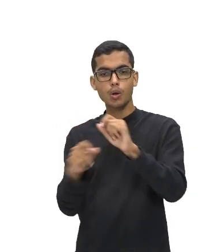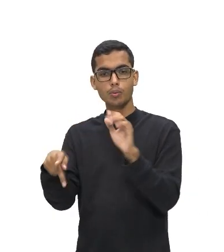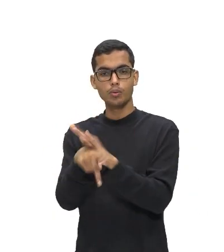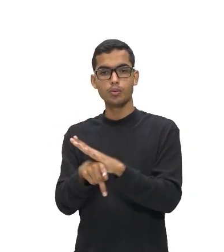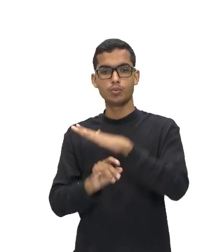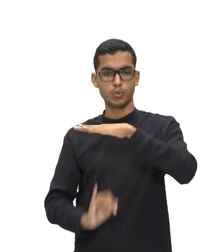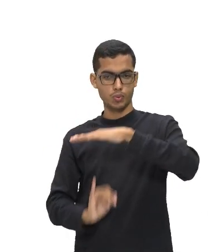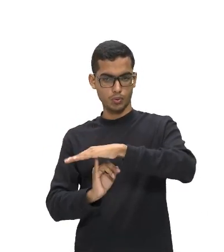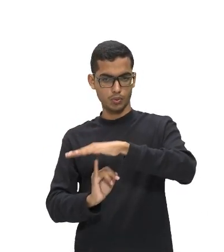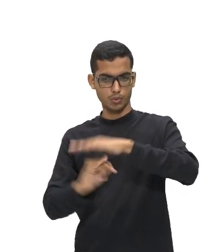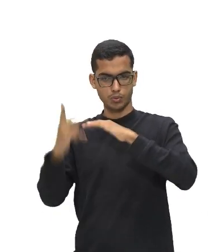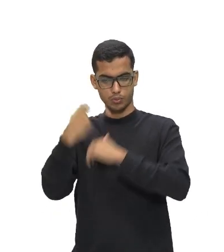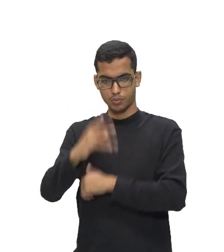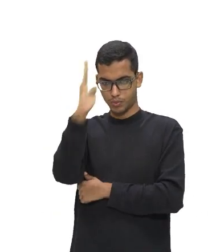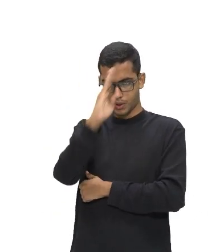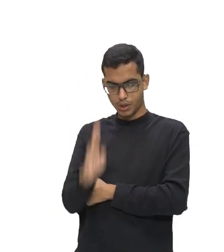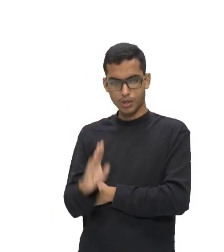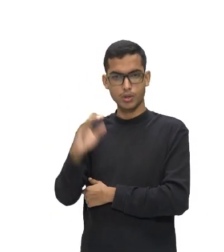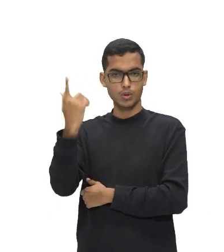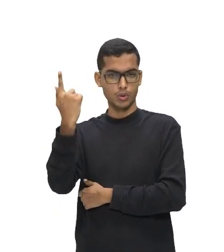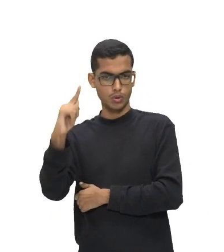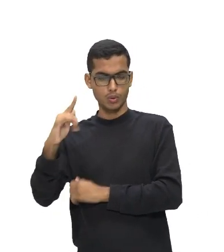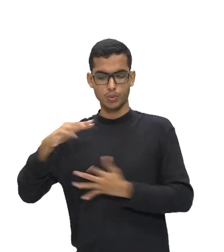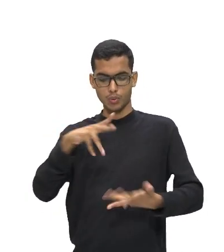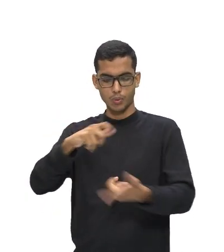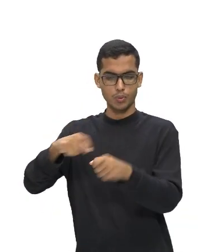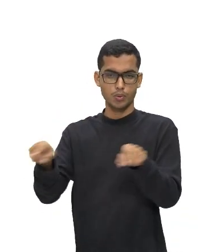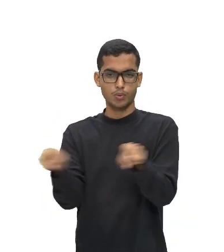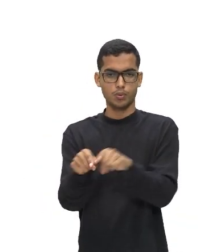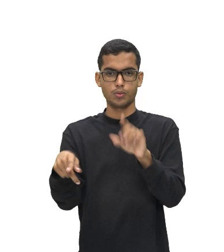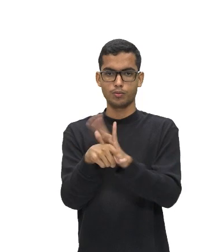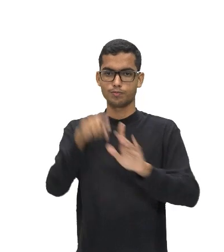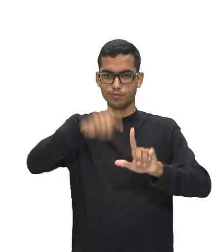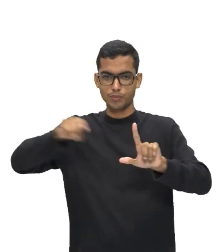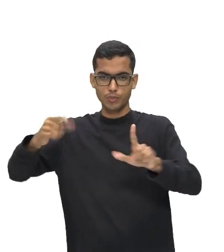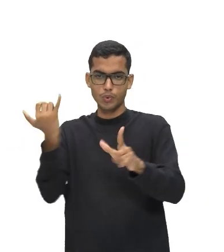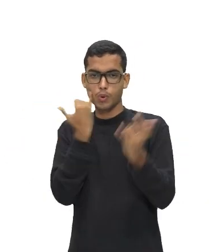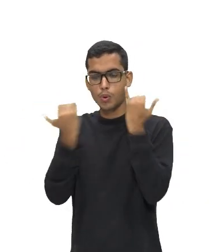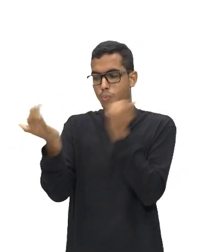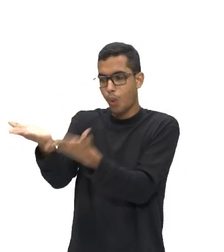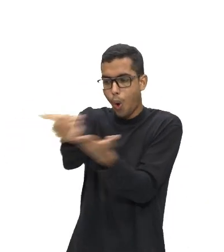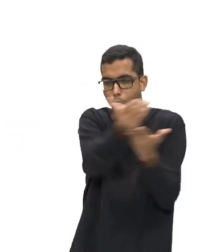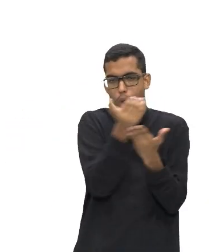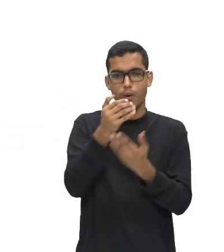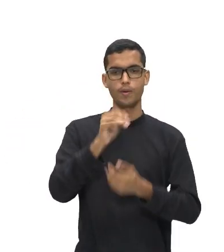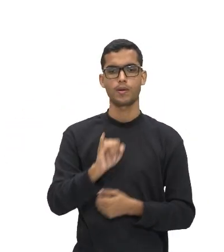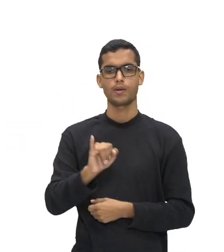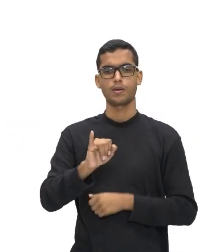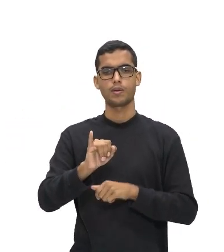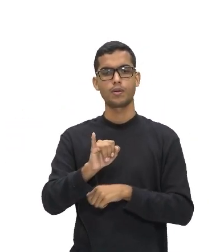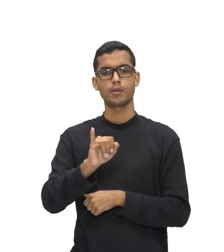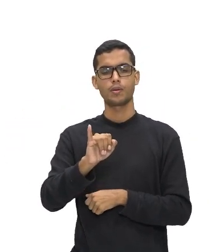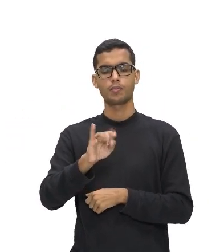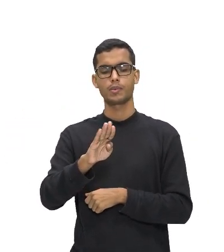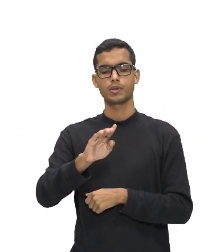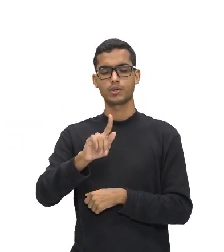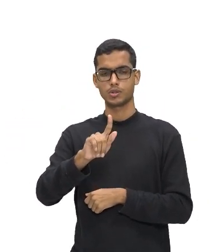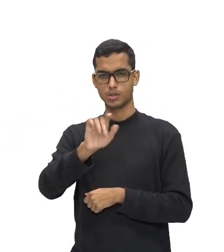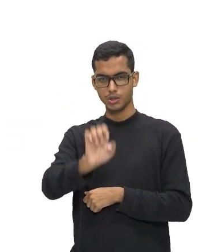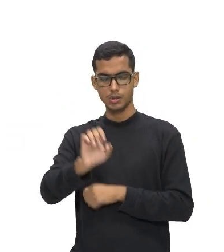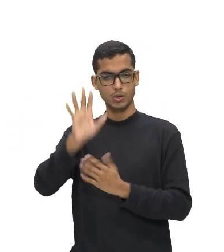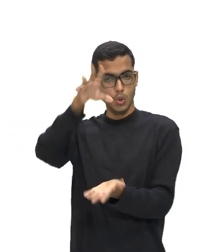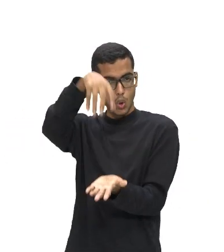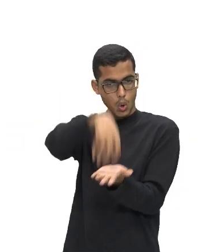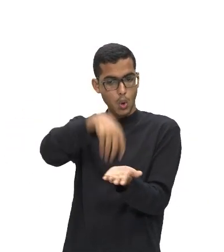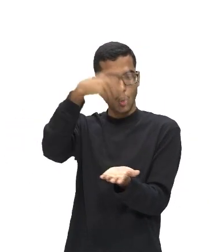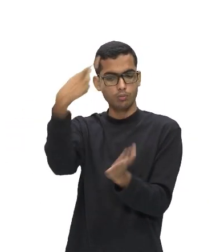O Instituto Brasileiro de Geografia e Estatística. É aquele órgão oficial do Brasil que tem